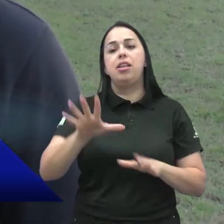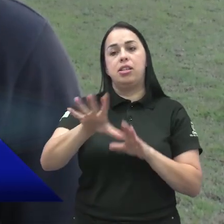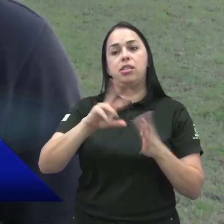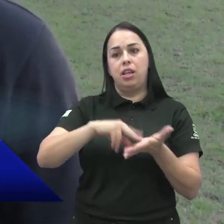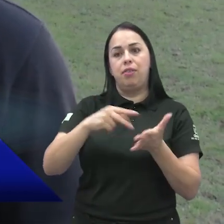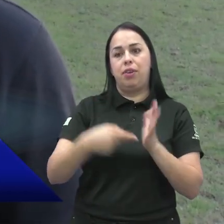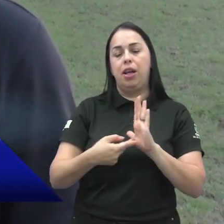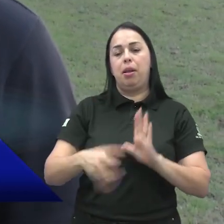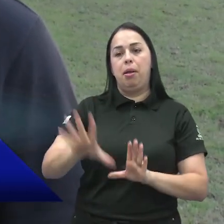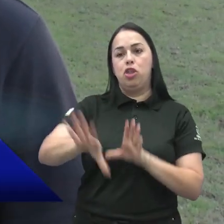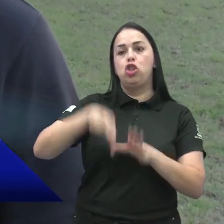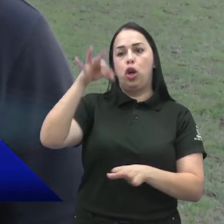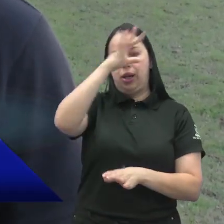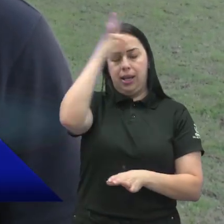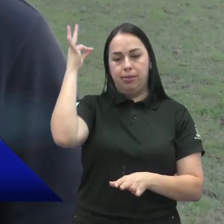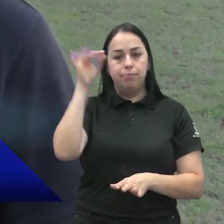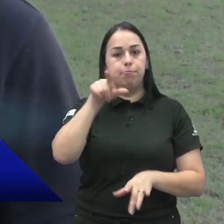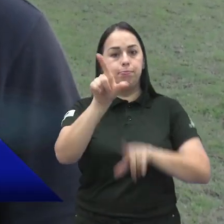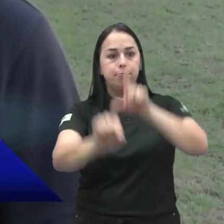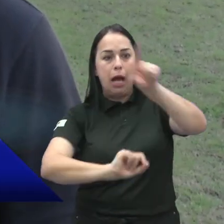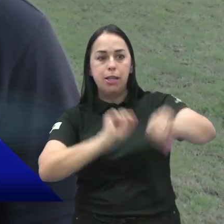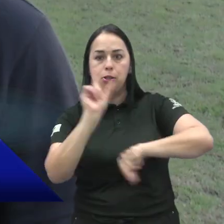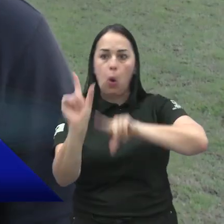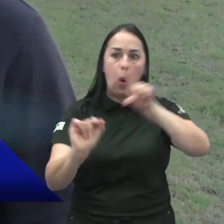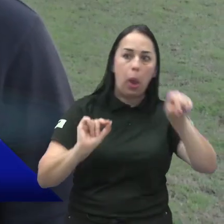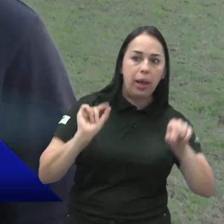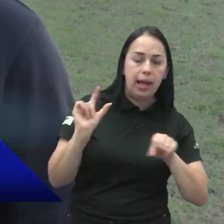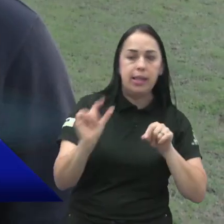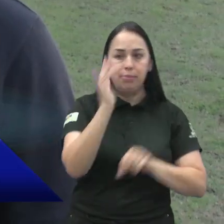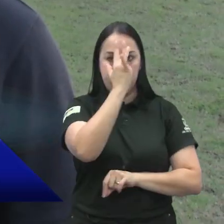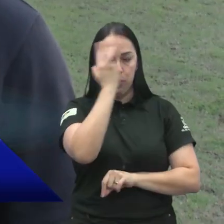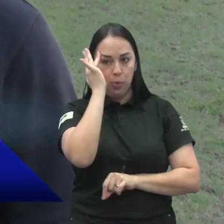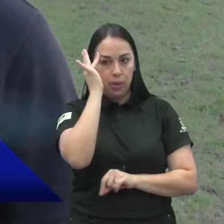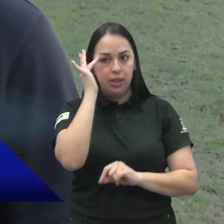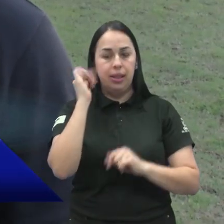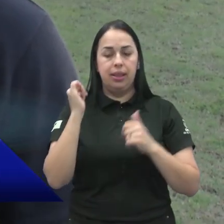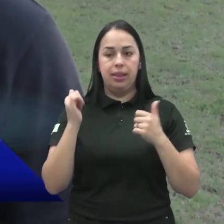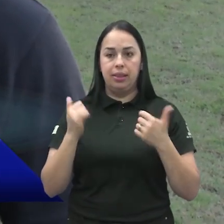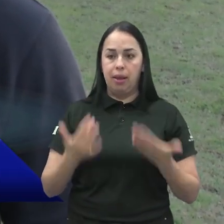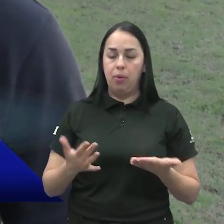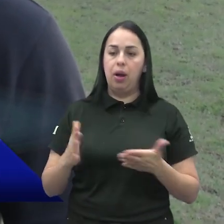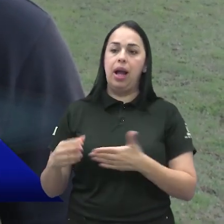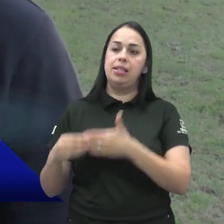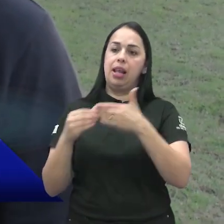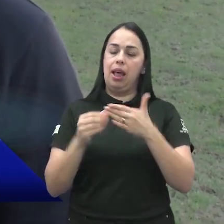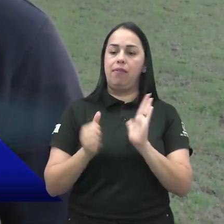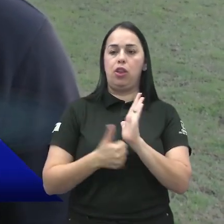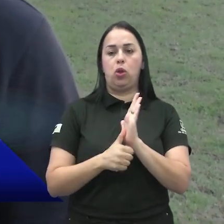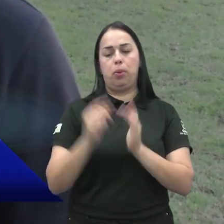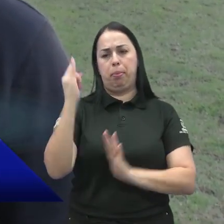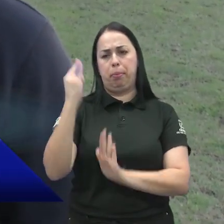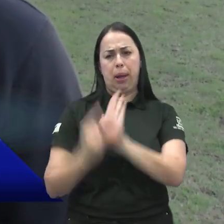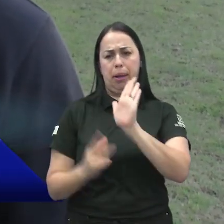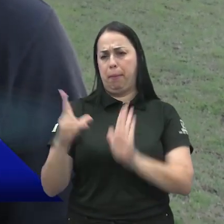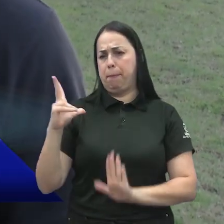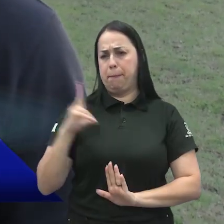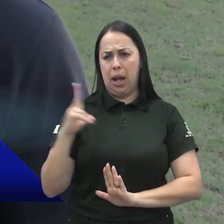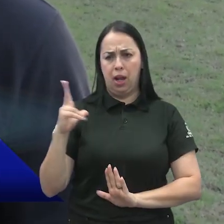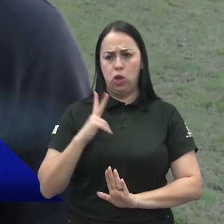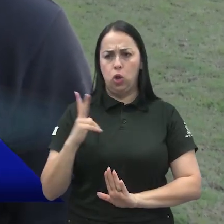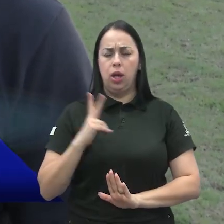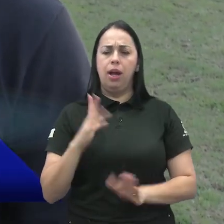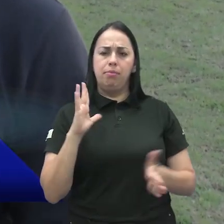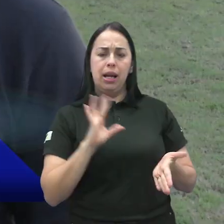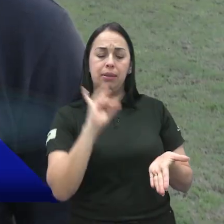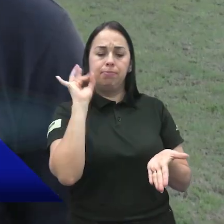são todos sorteios, né, que você foi pré-inscrita. E a partir daquele momento você leva uma documentação, documento